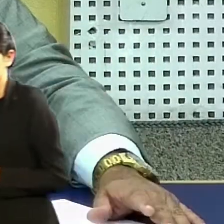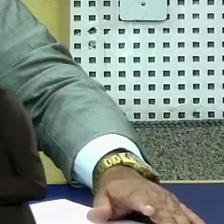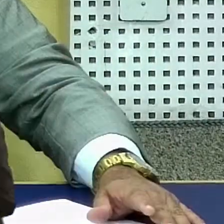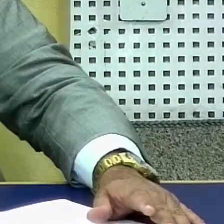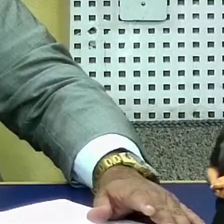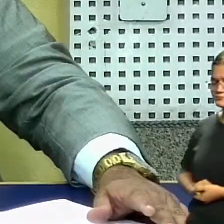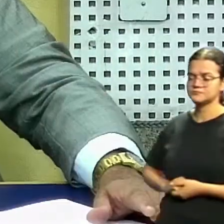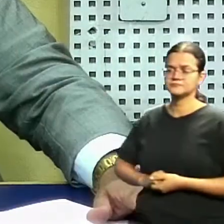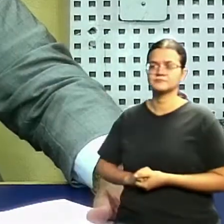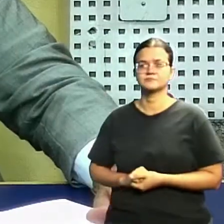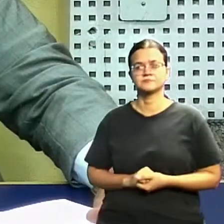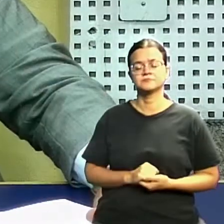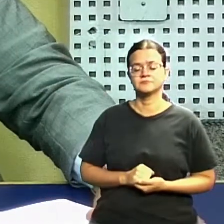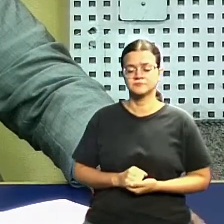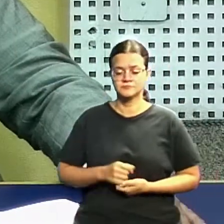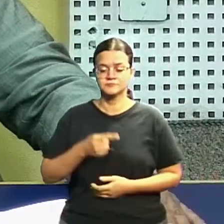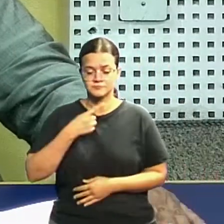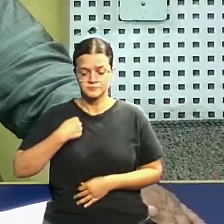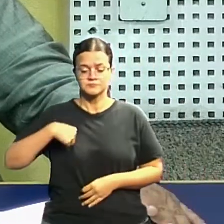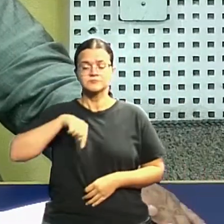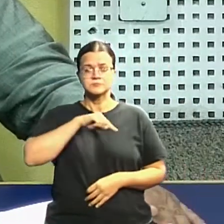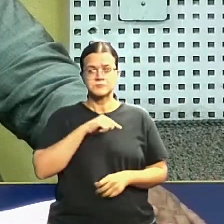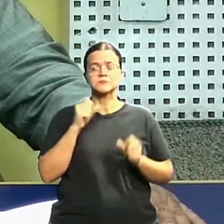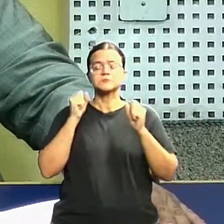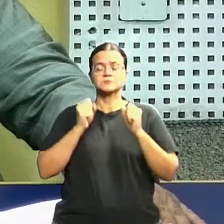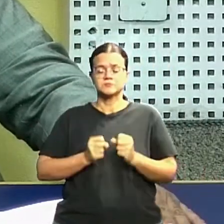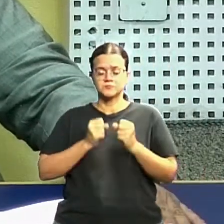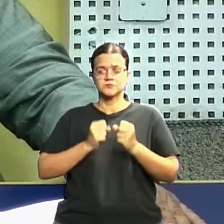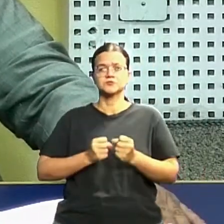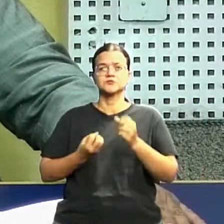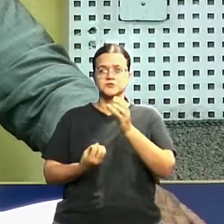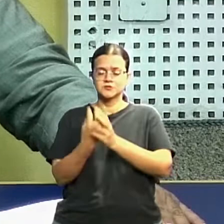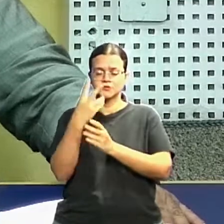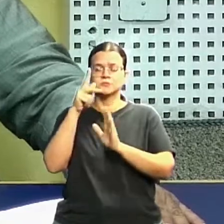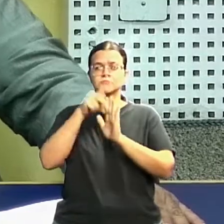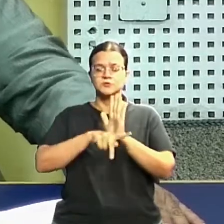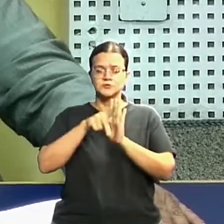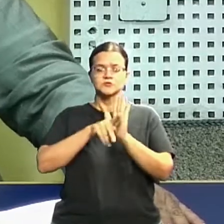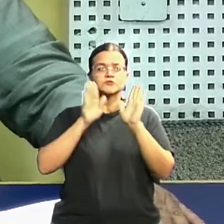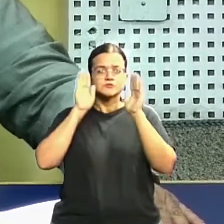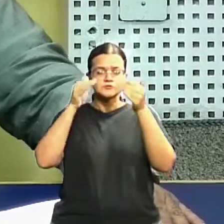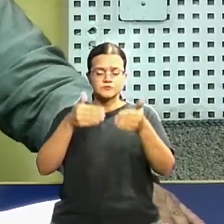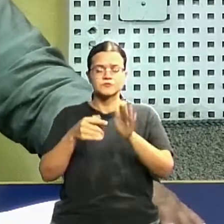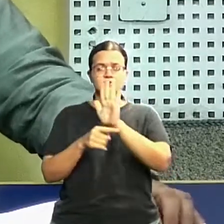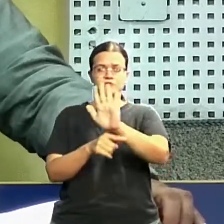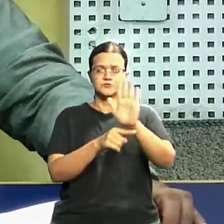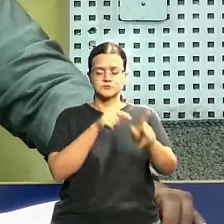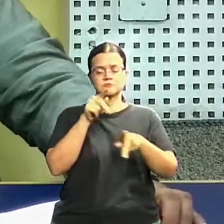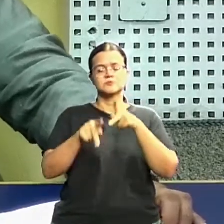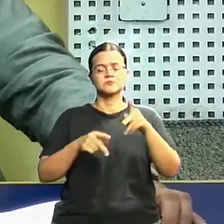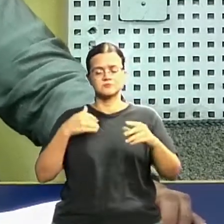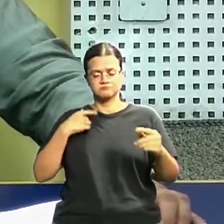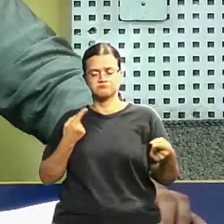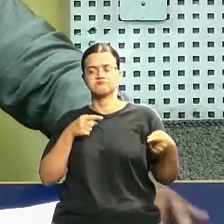podemos legislar, sim, em matérias que podem beneficiar o goianiense. Então, estou com você, irei votar pelas pessoas que